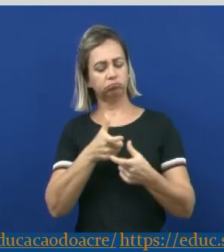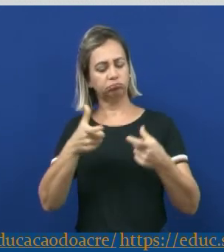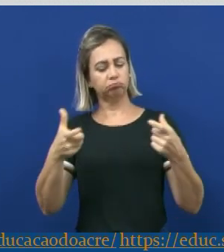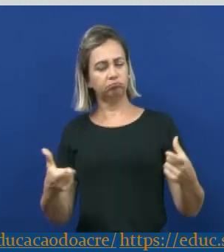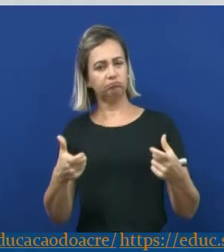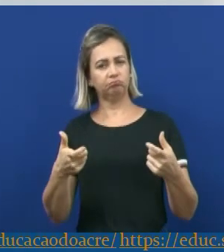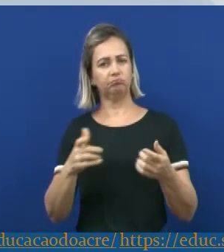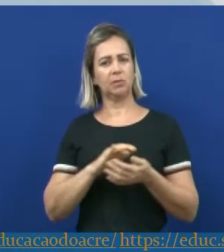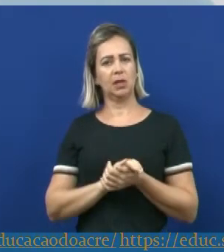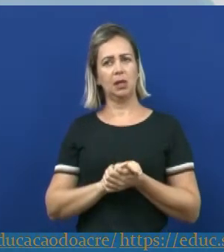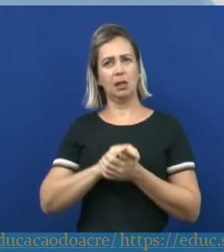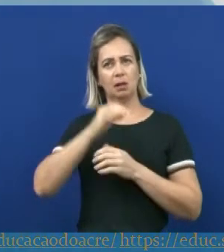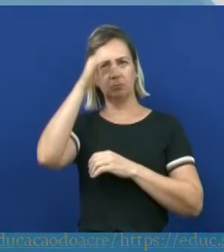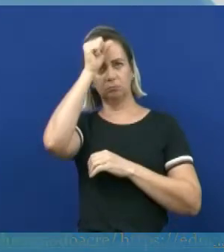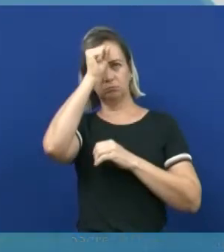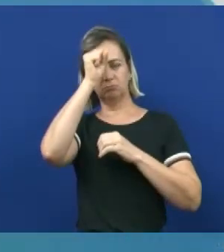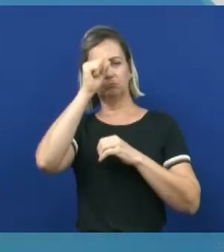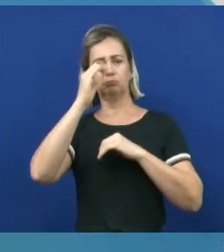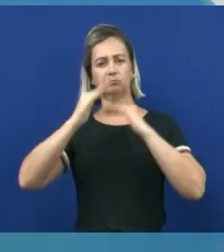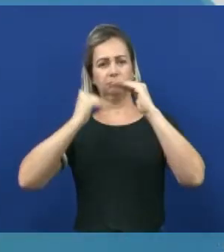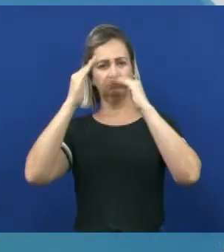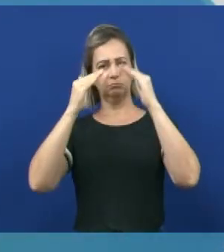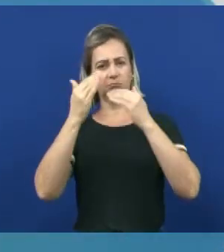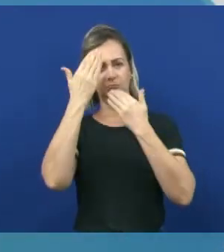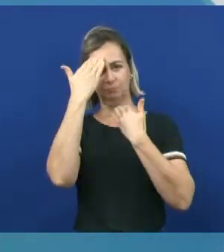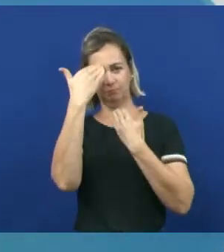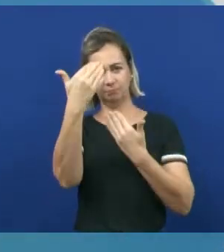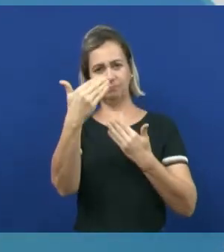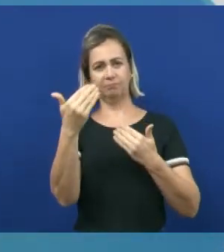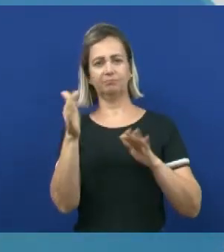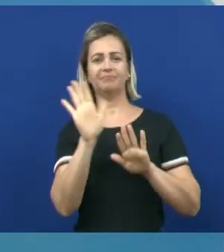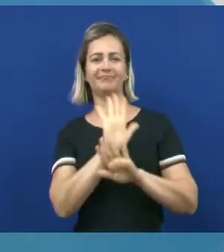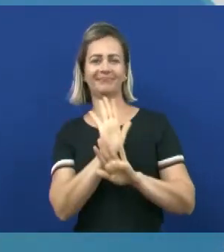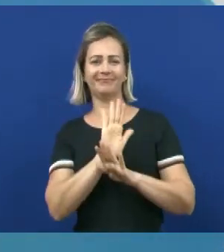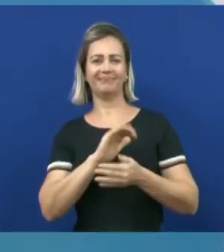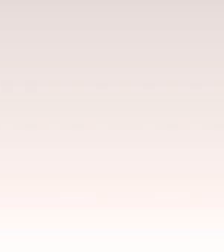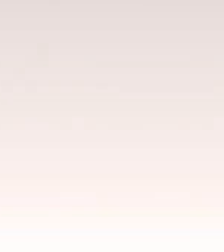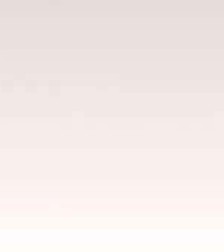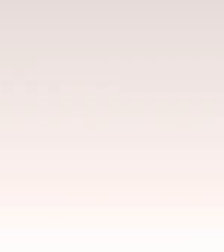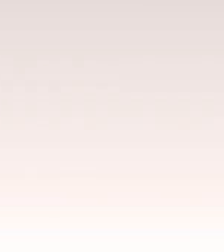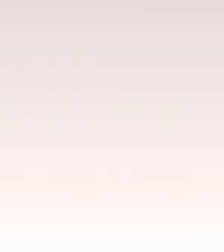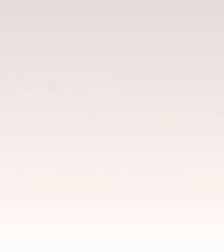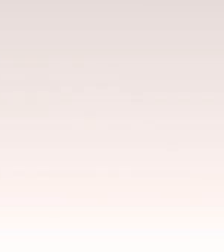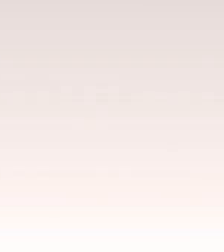na língua espanhola, certo? Por hoje é só. Muito obrigada e até a próxima aula.